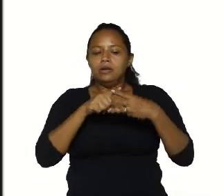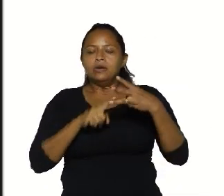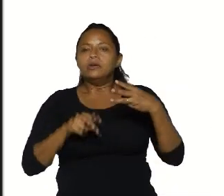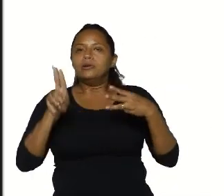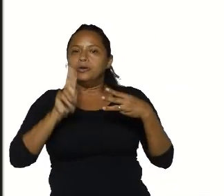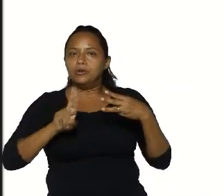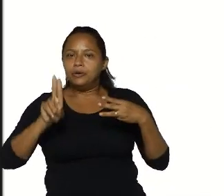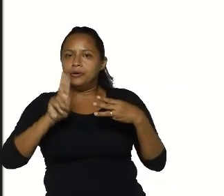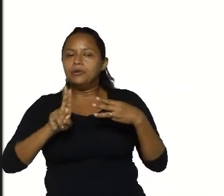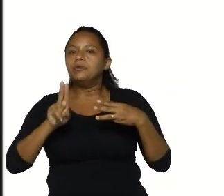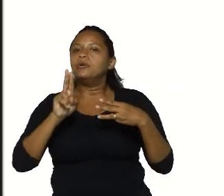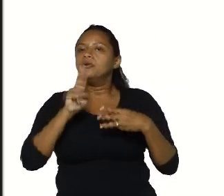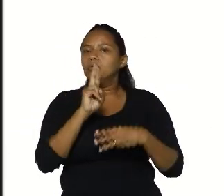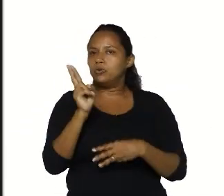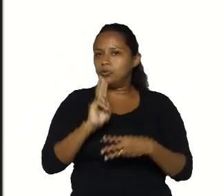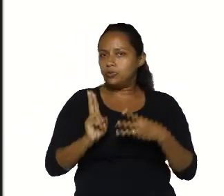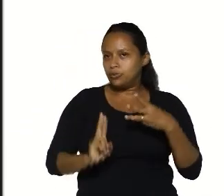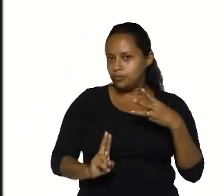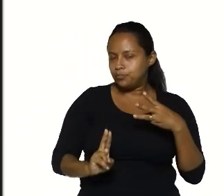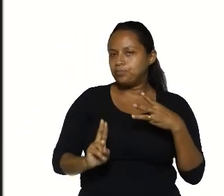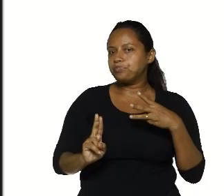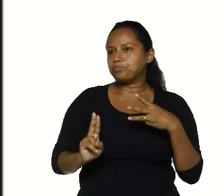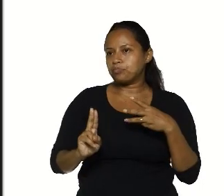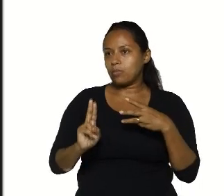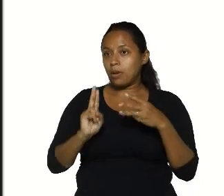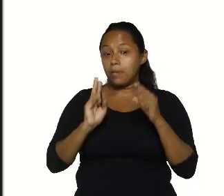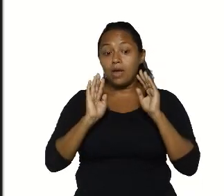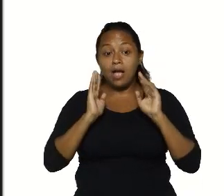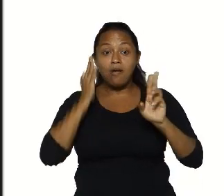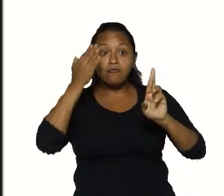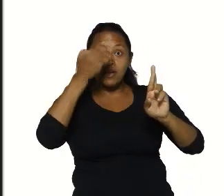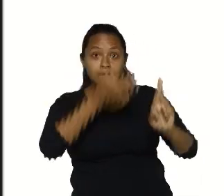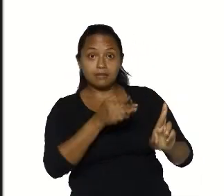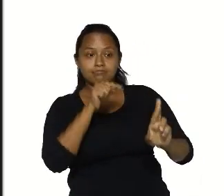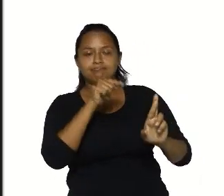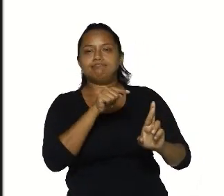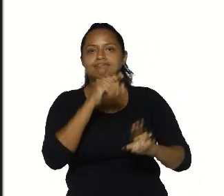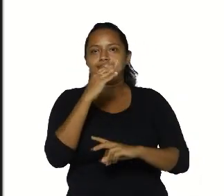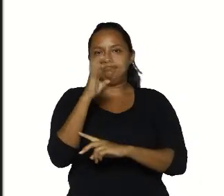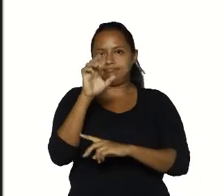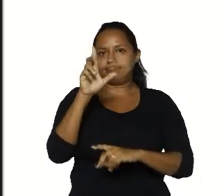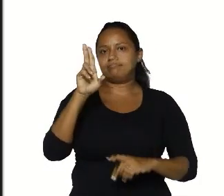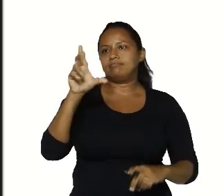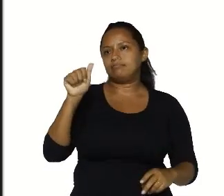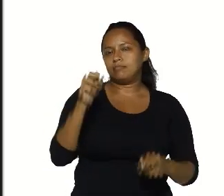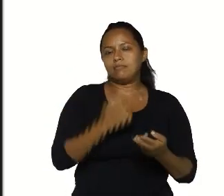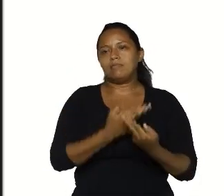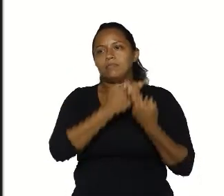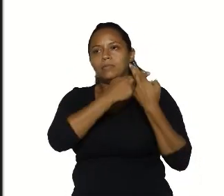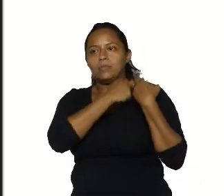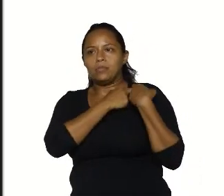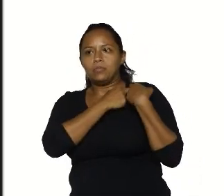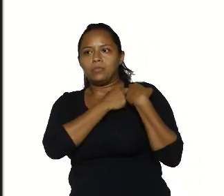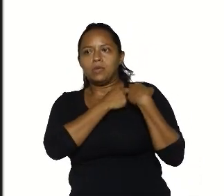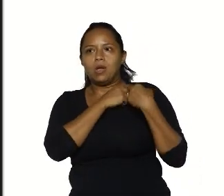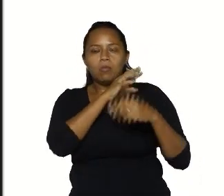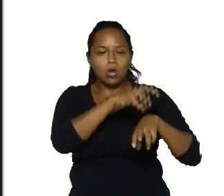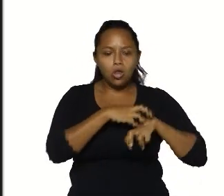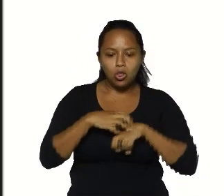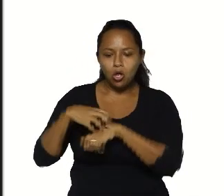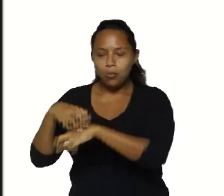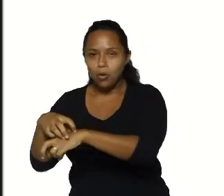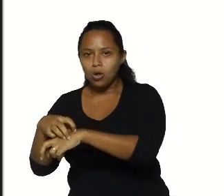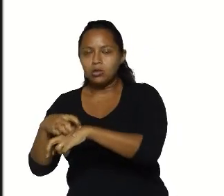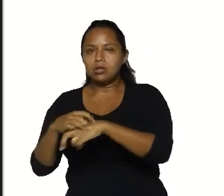ser utilizados na prova do Enem para se referir a esta célula, que é responsável, gente, pelo